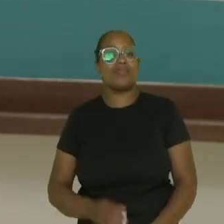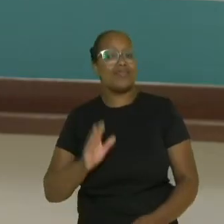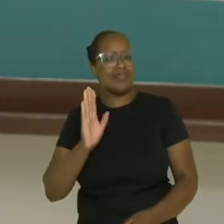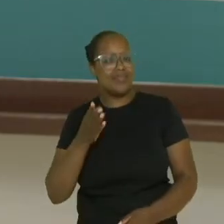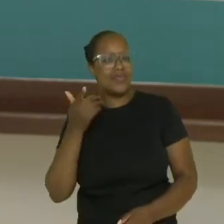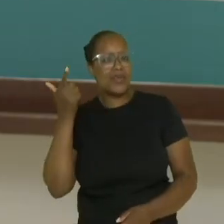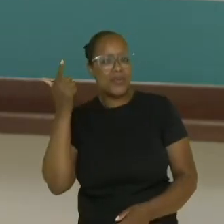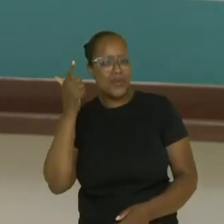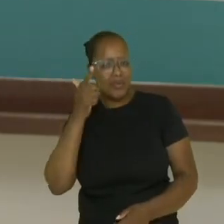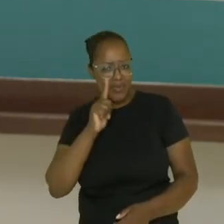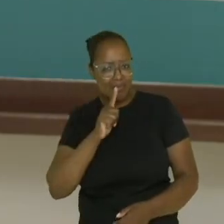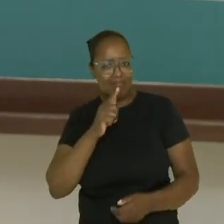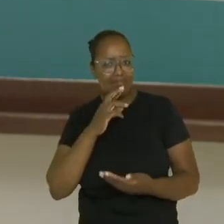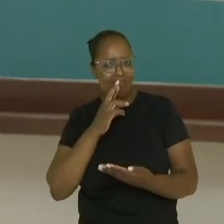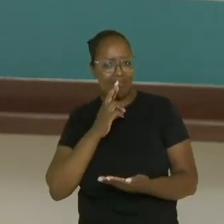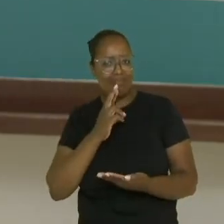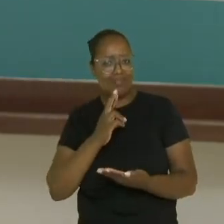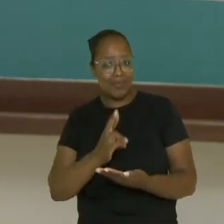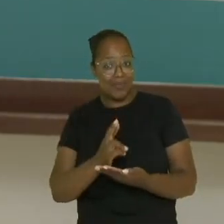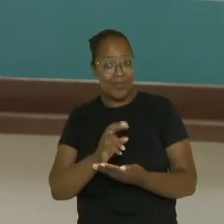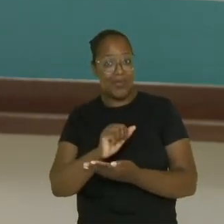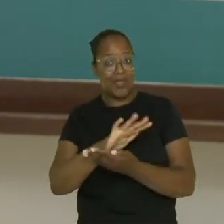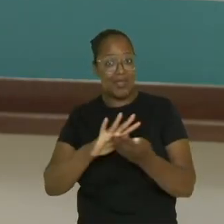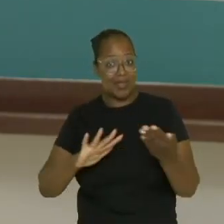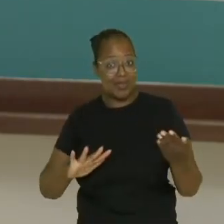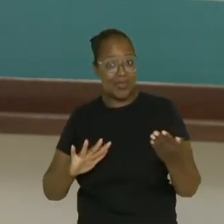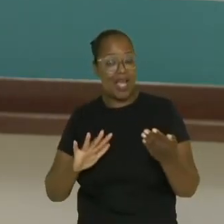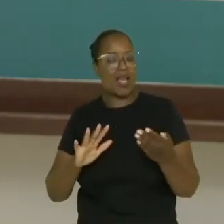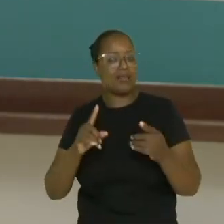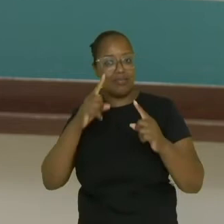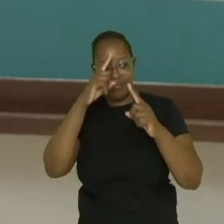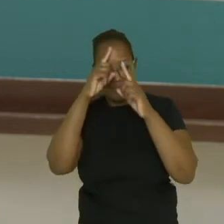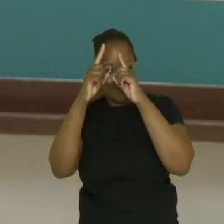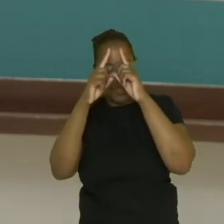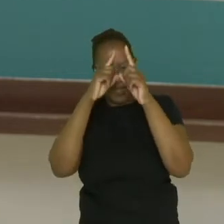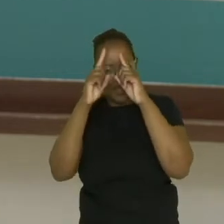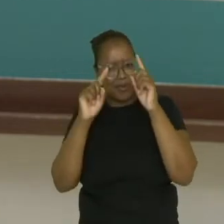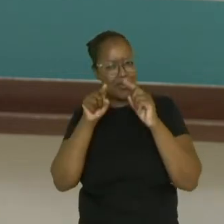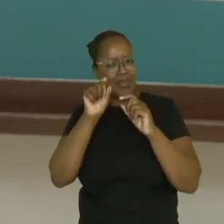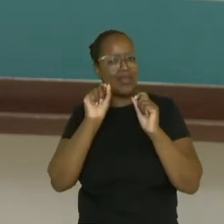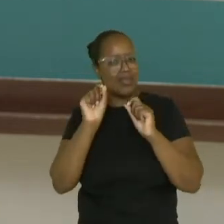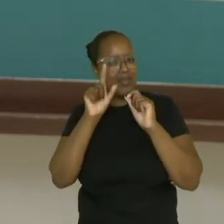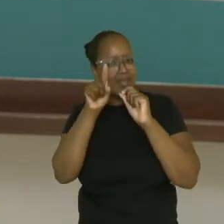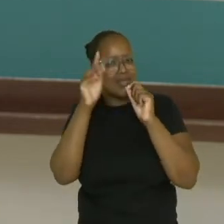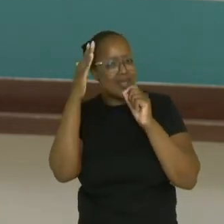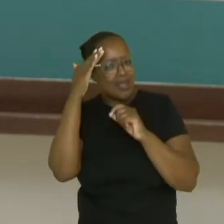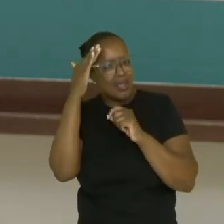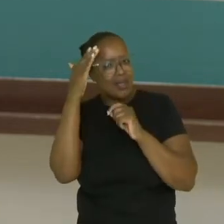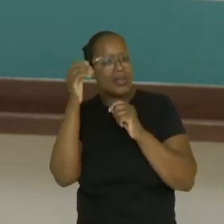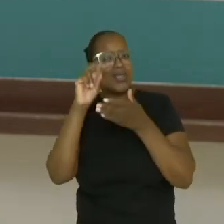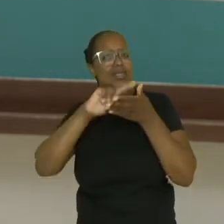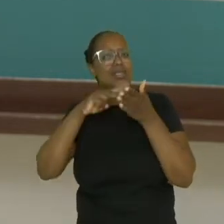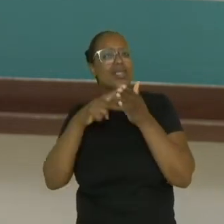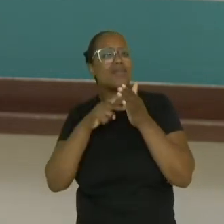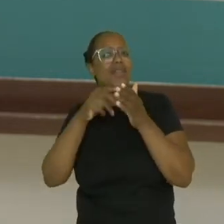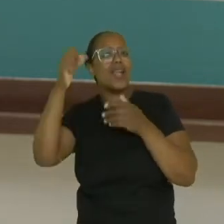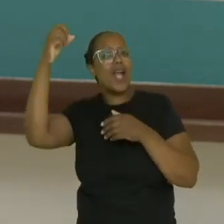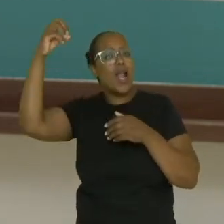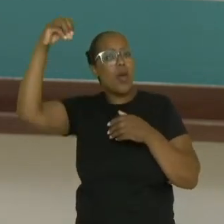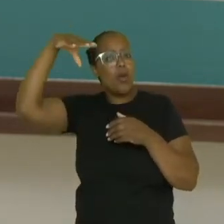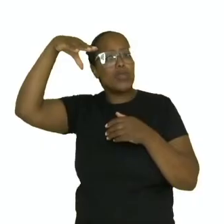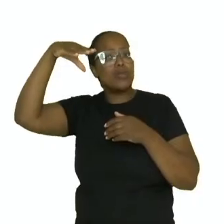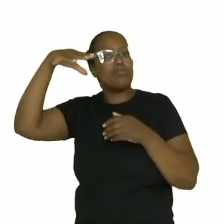E aí, galera, conseguiu esboçar aí a ideia do que você entendeu do que é luz? Como sugestão, vou dizer